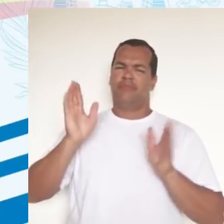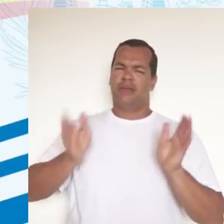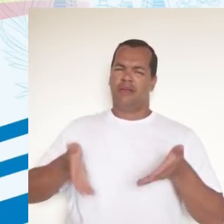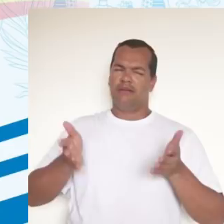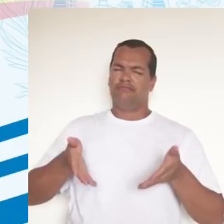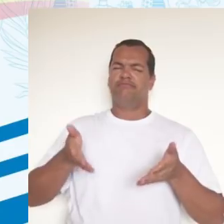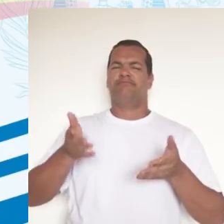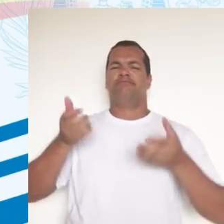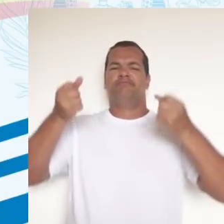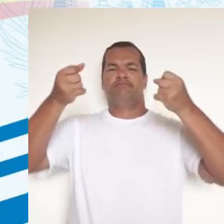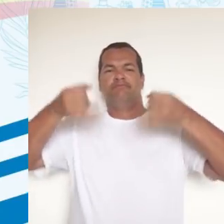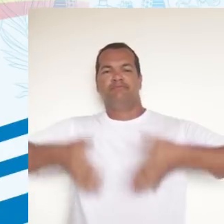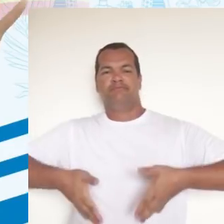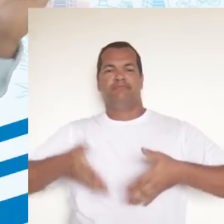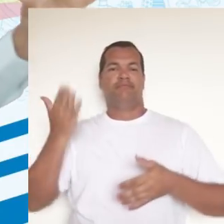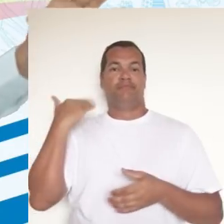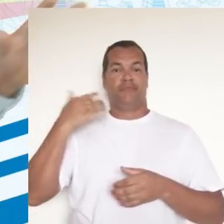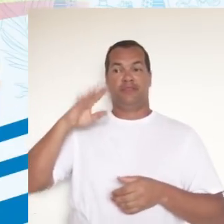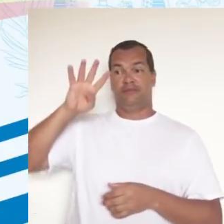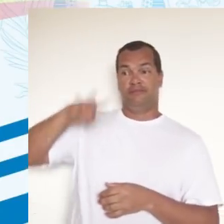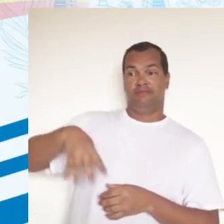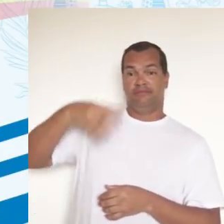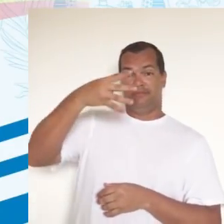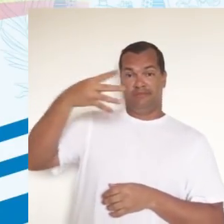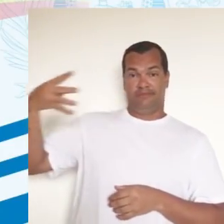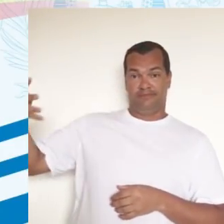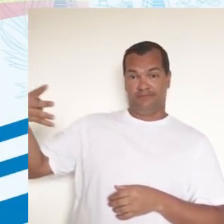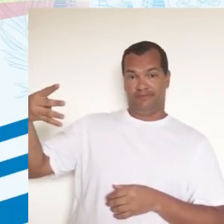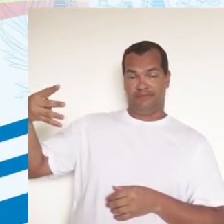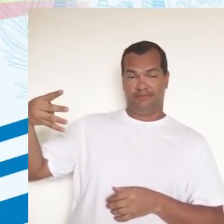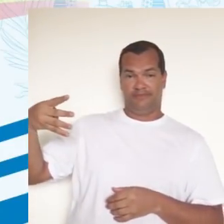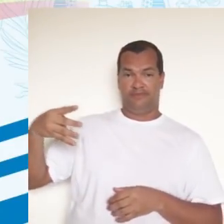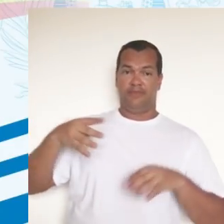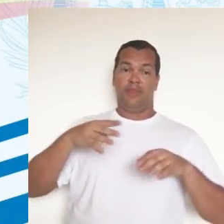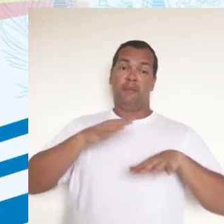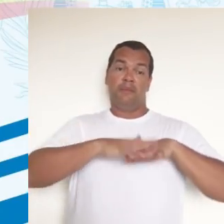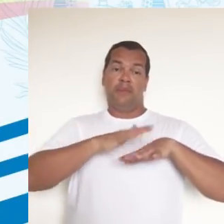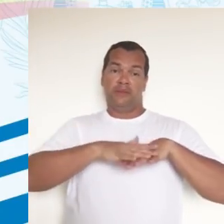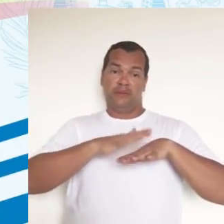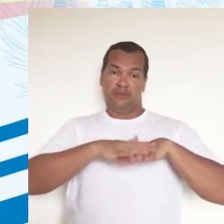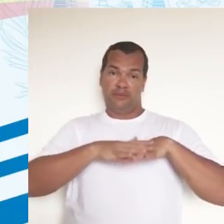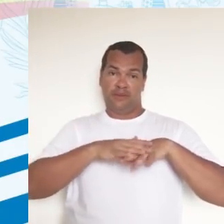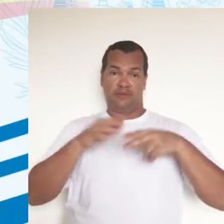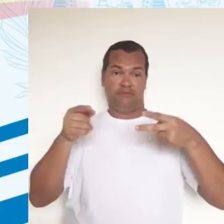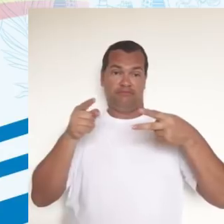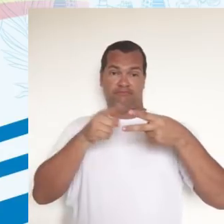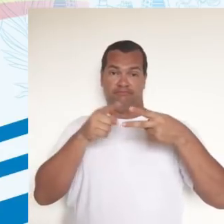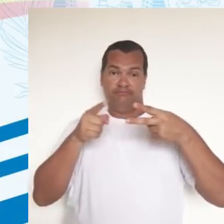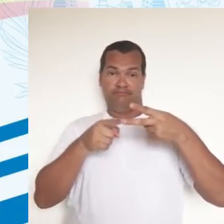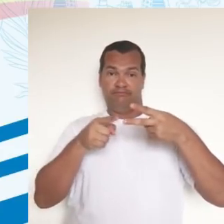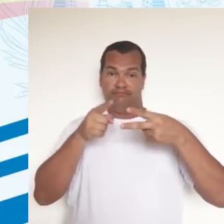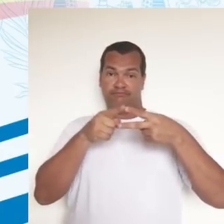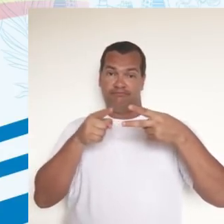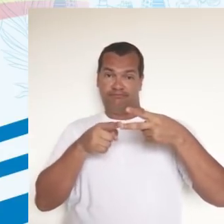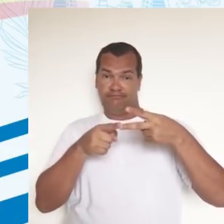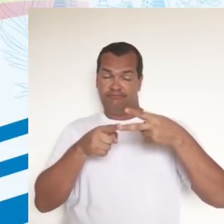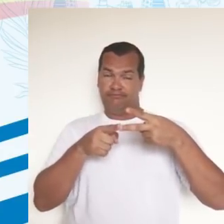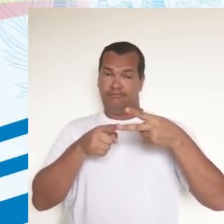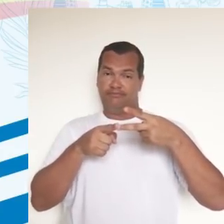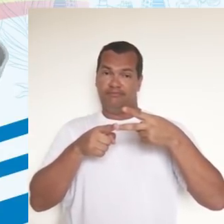falado anteriormente, na imagem que vocês viram há poucos instantes, matemática, então, se baseia,